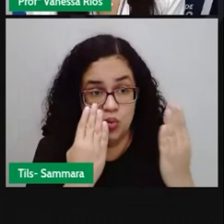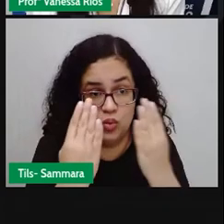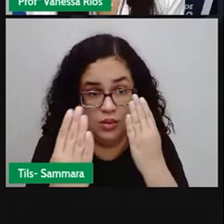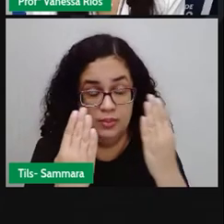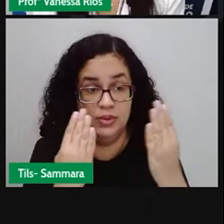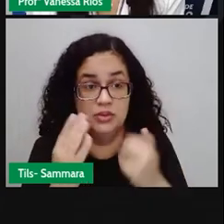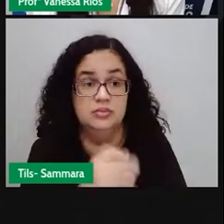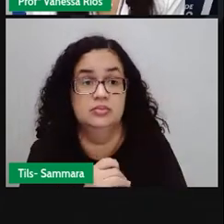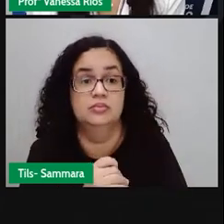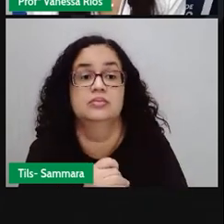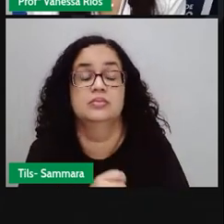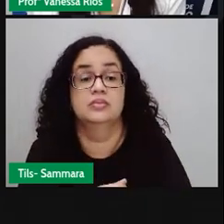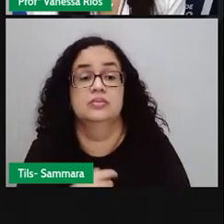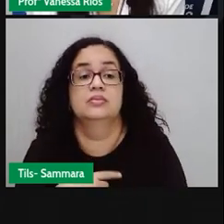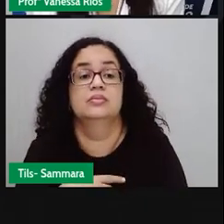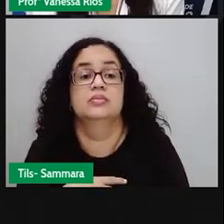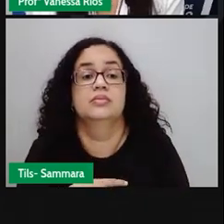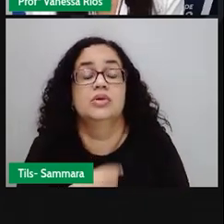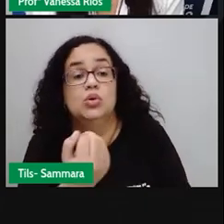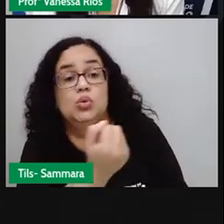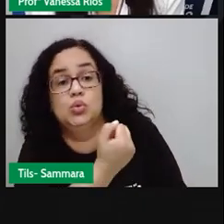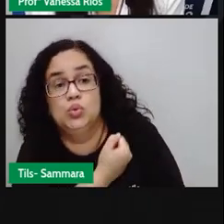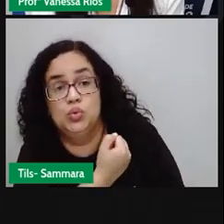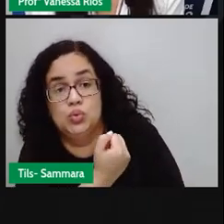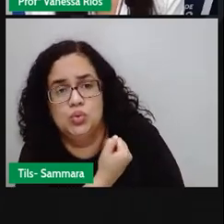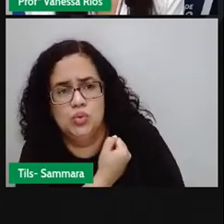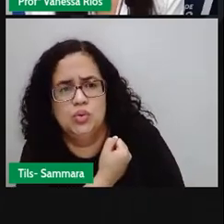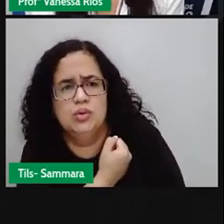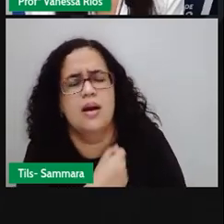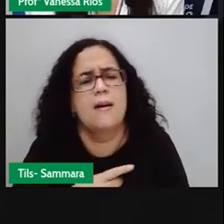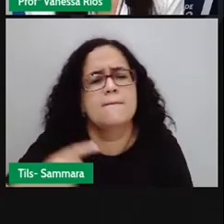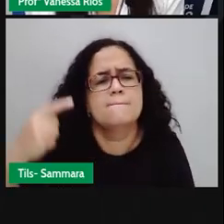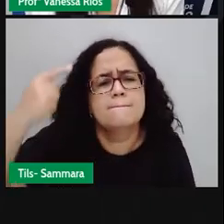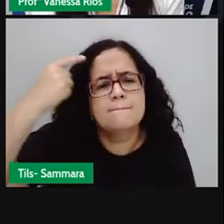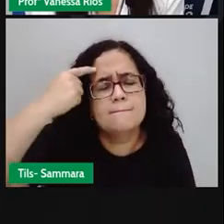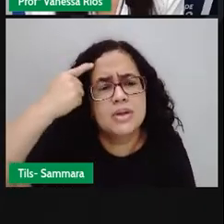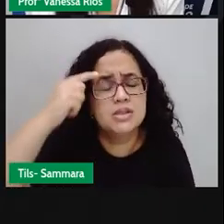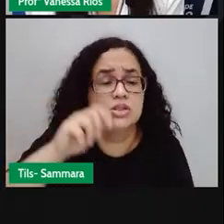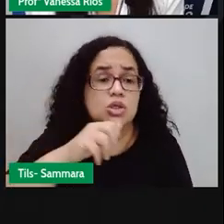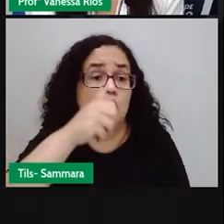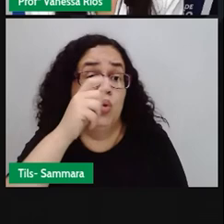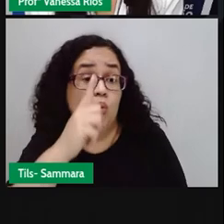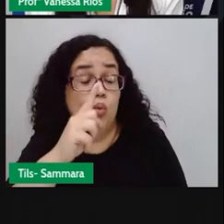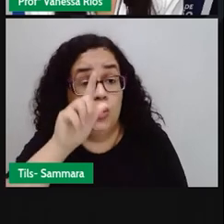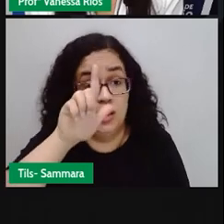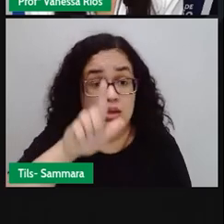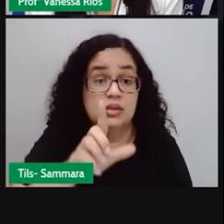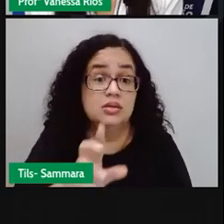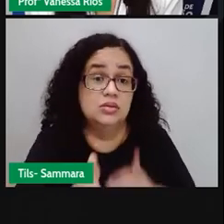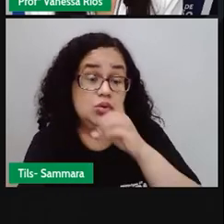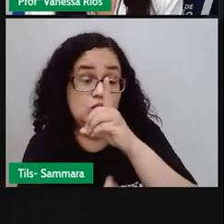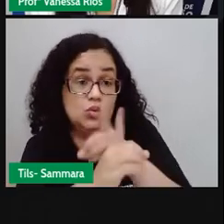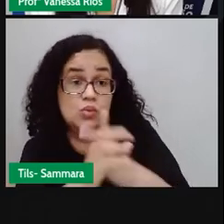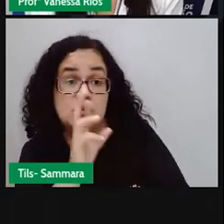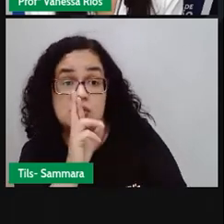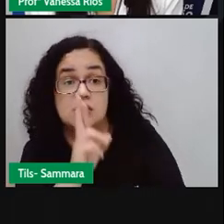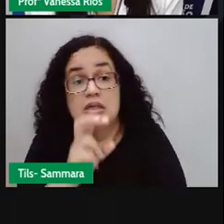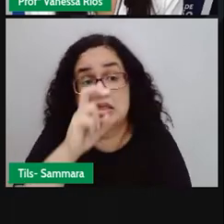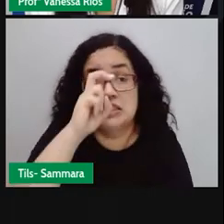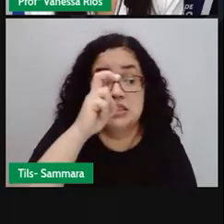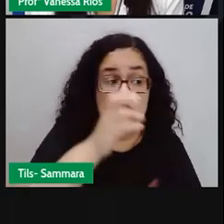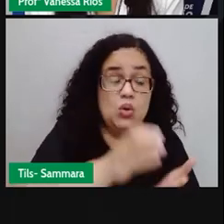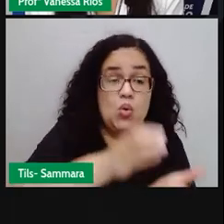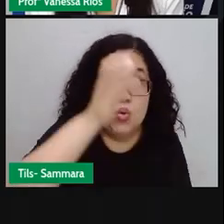né? Vou fazer a equivalência dos valores. Quando eu penso aí em um litro, eu encontrei a resposta 5